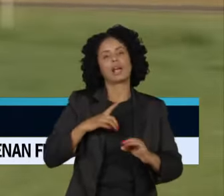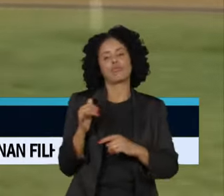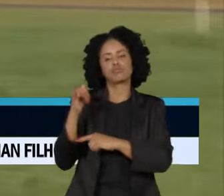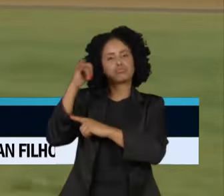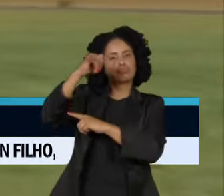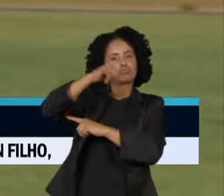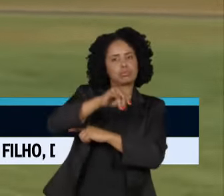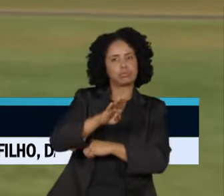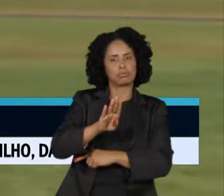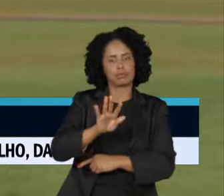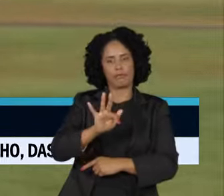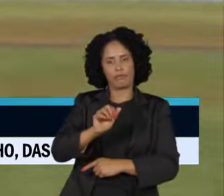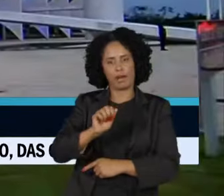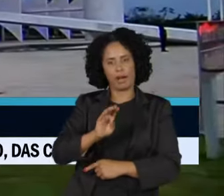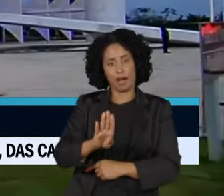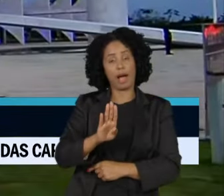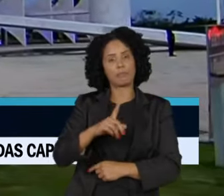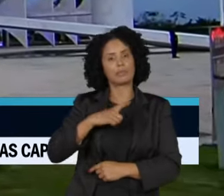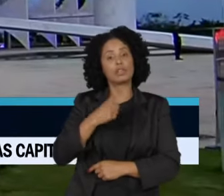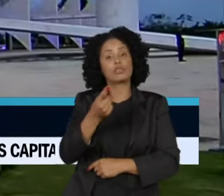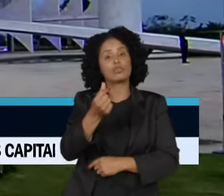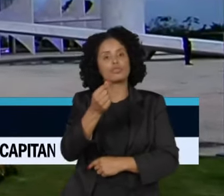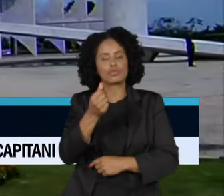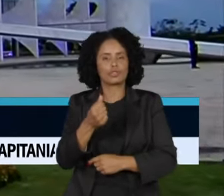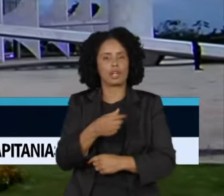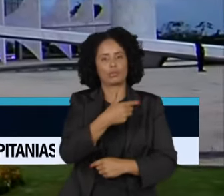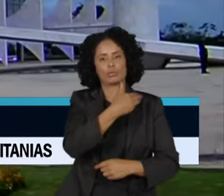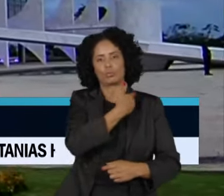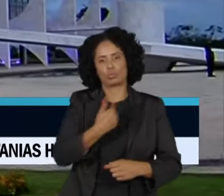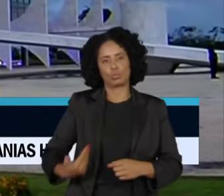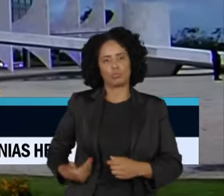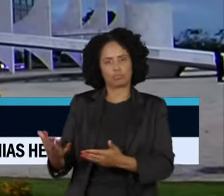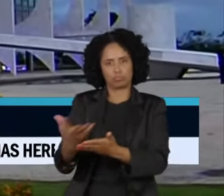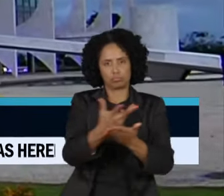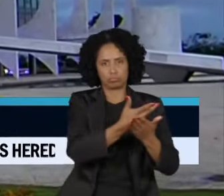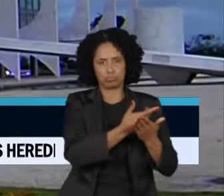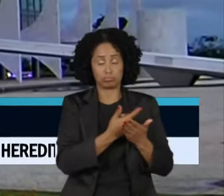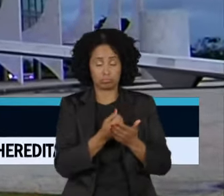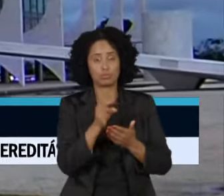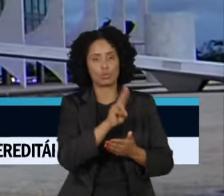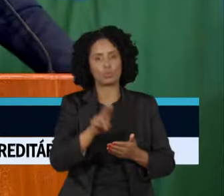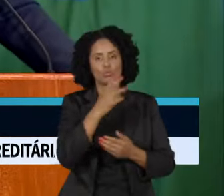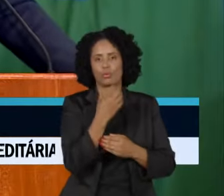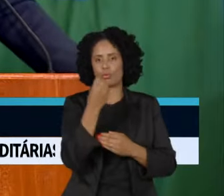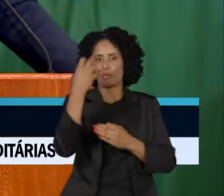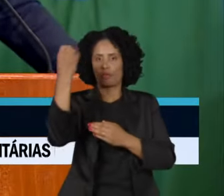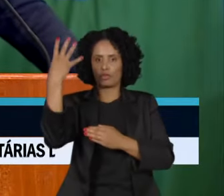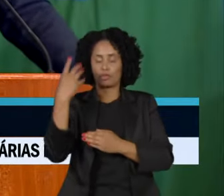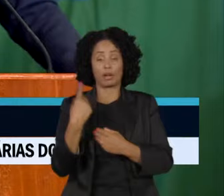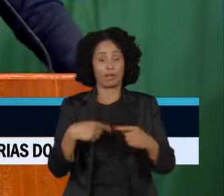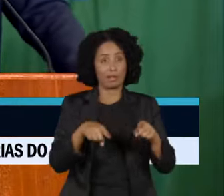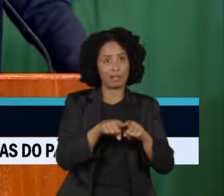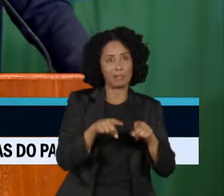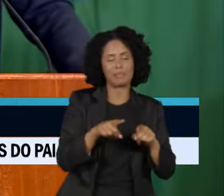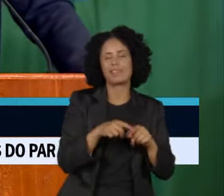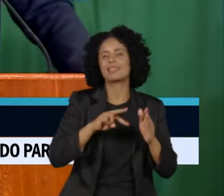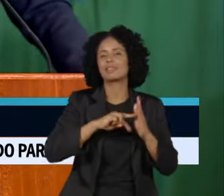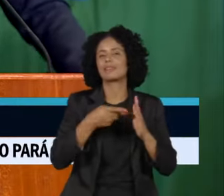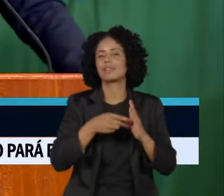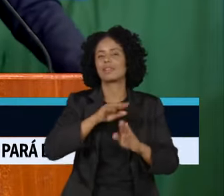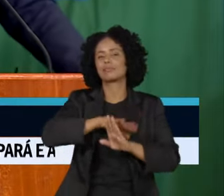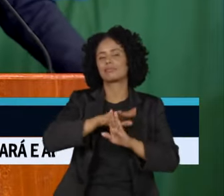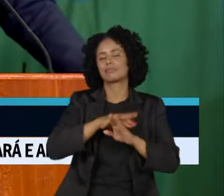aeronave da FAB e bancada com o dinheiro público. Na opinião do grupo jurídico Prerrogativas, formado por advogados